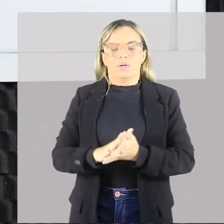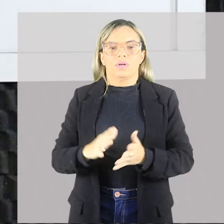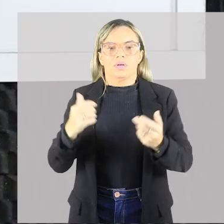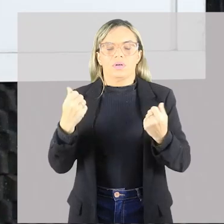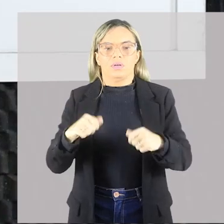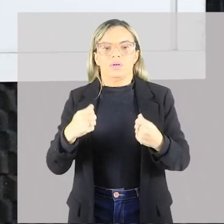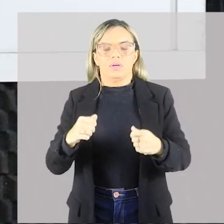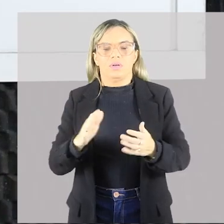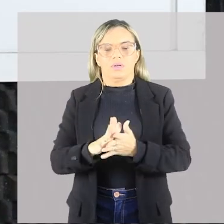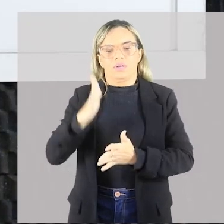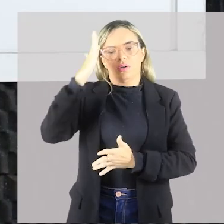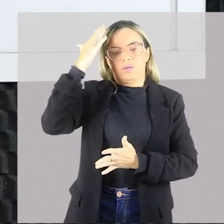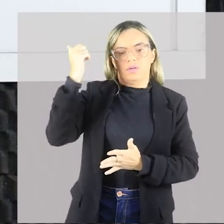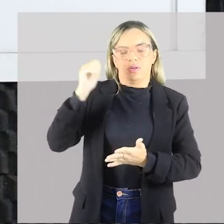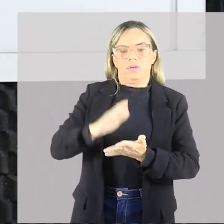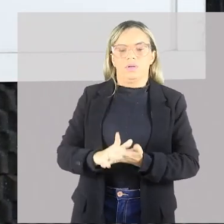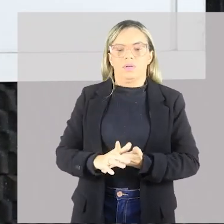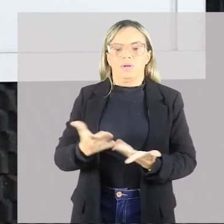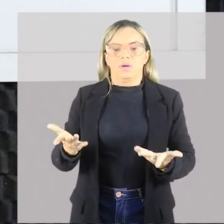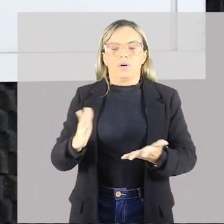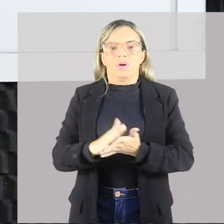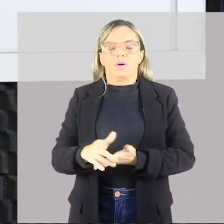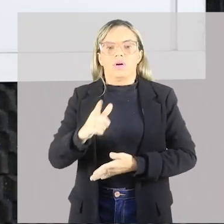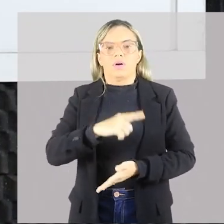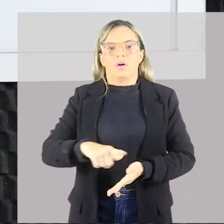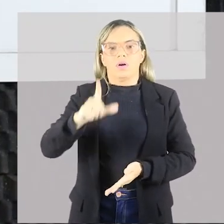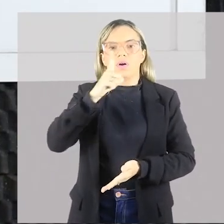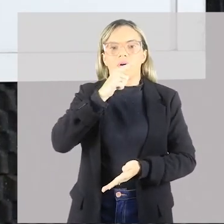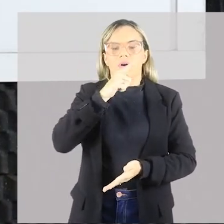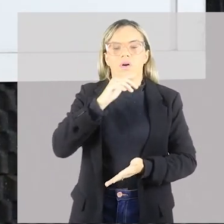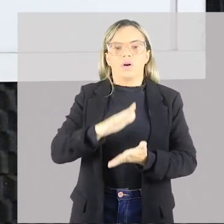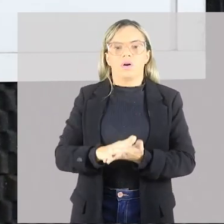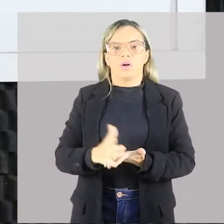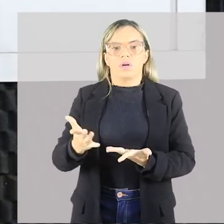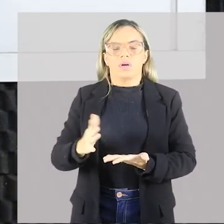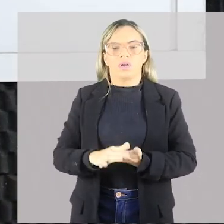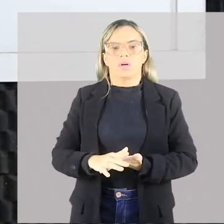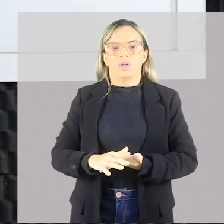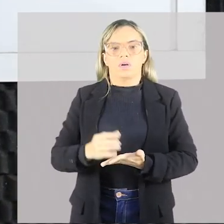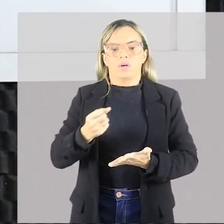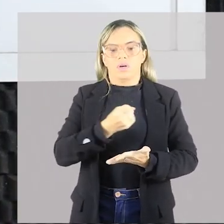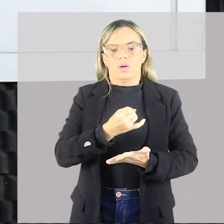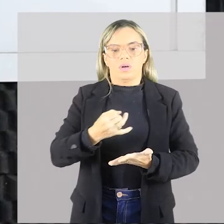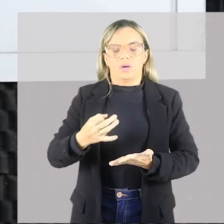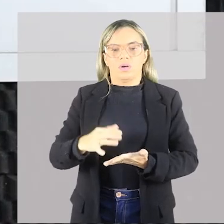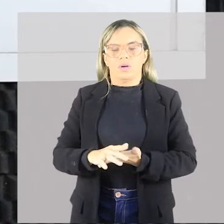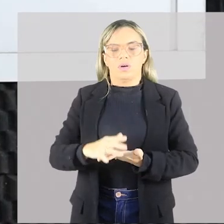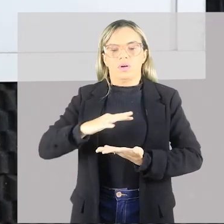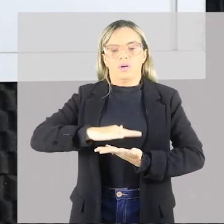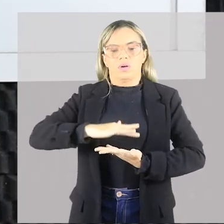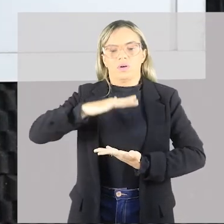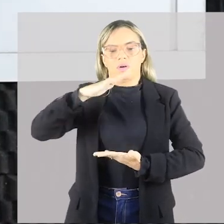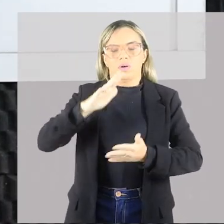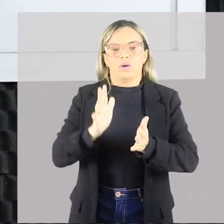preciso saber quanto de água tem nesse reservatório, né? No caso, esse prisma é um paralelepípedo. Basta